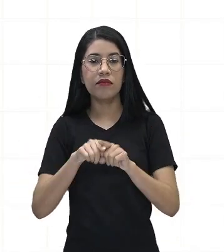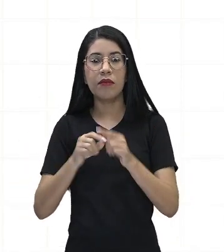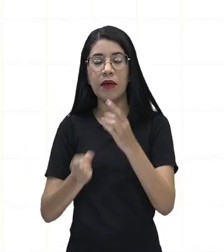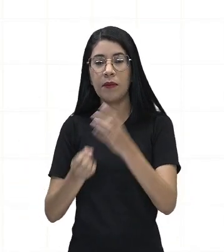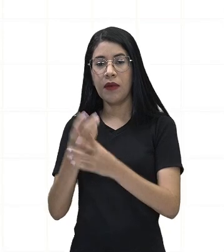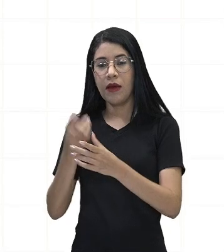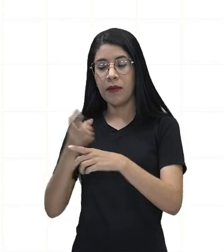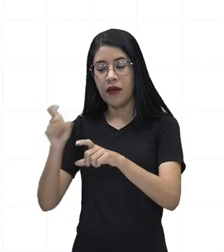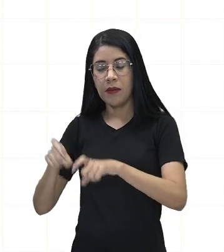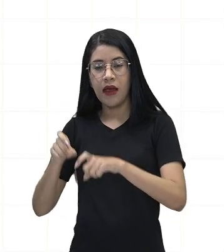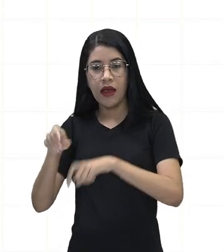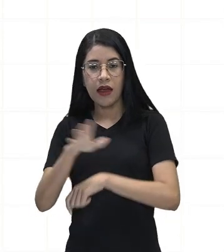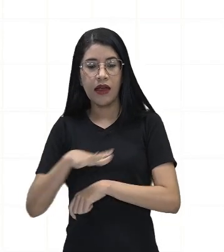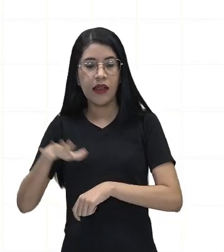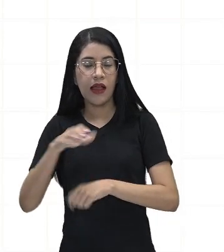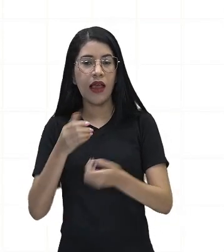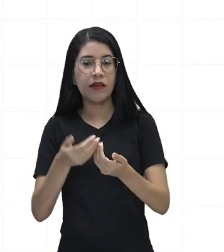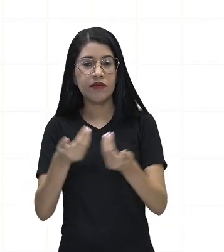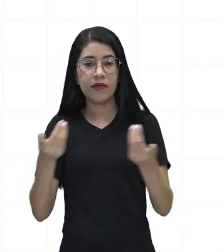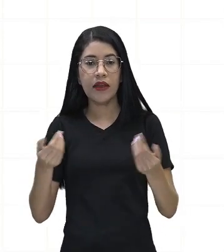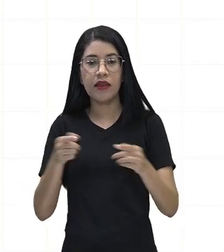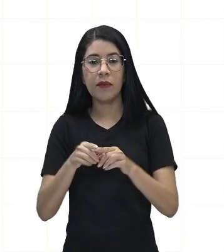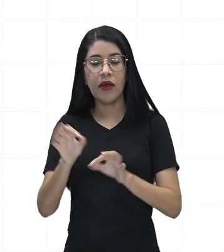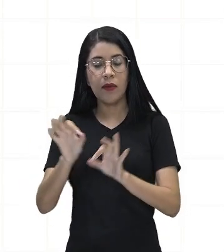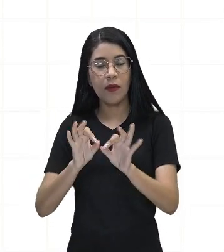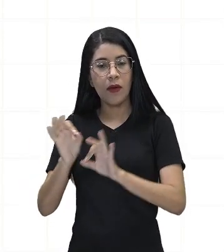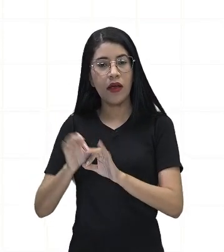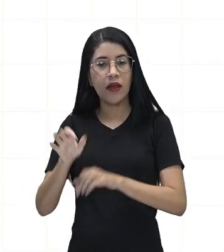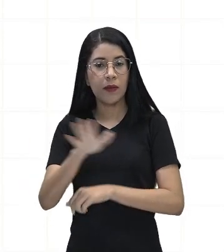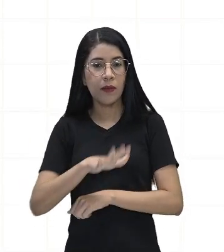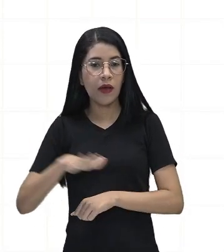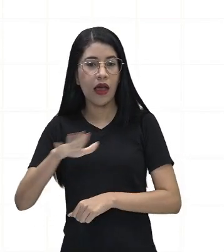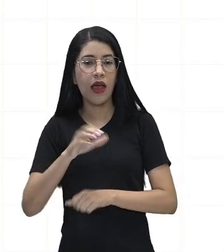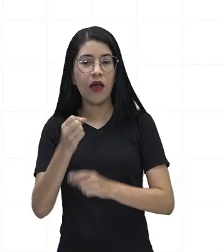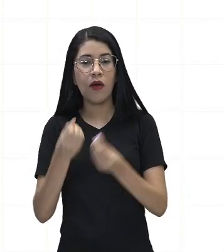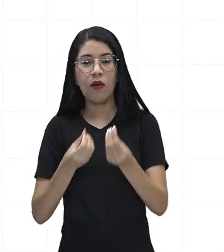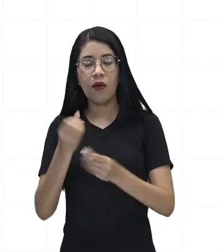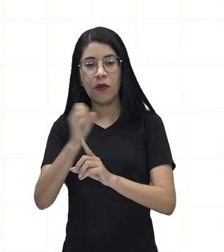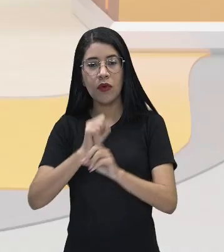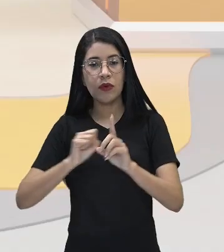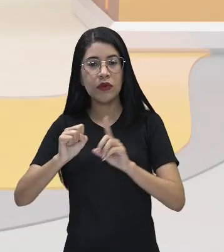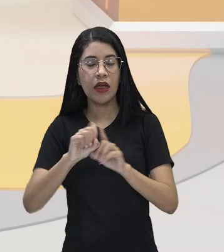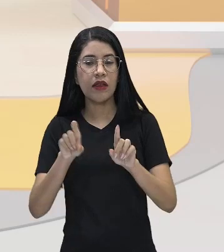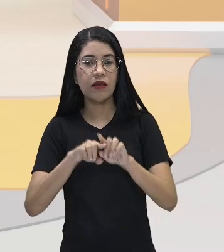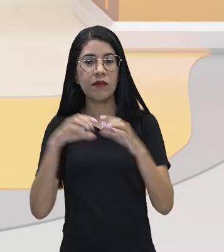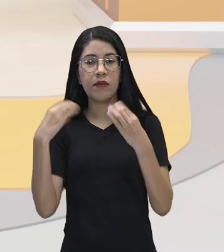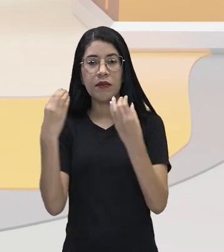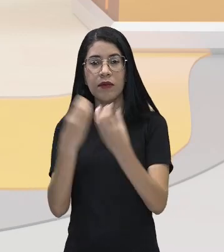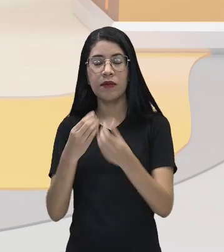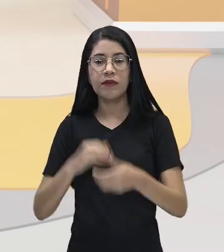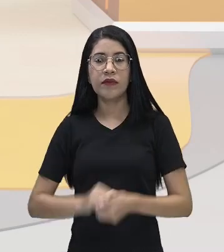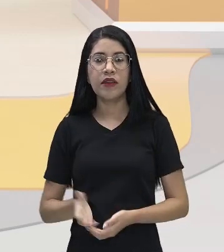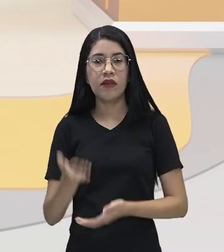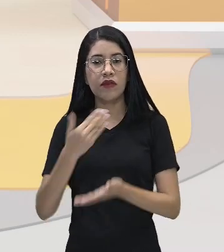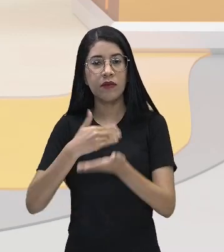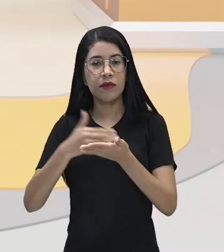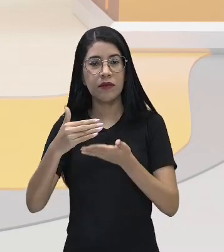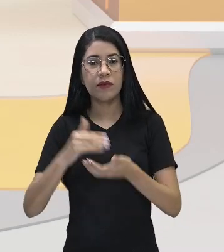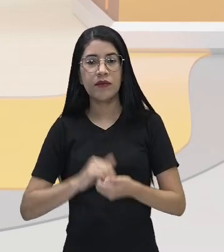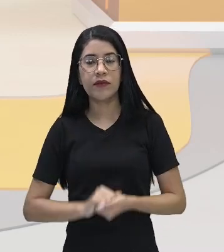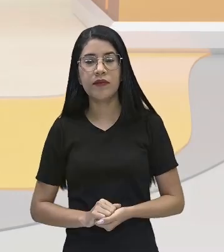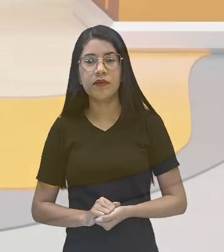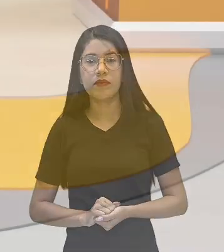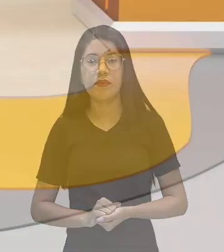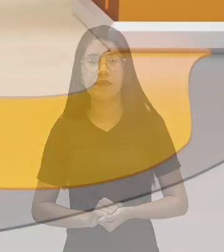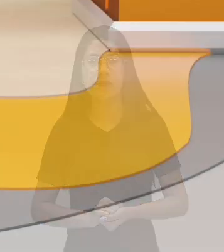distribuição de terras, organização do território a partir dos grupos sociais e comunidades. Então, vamos seguindo para a